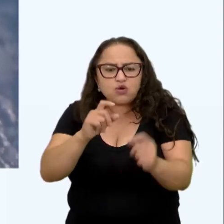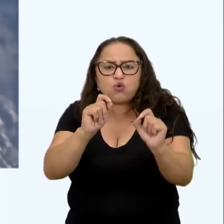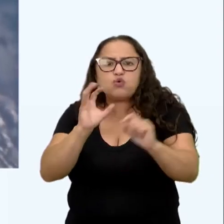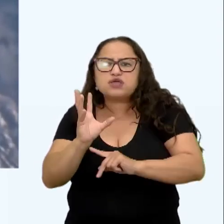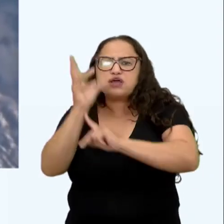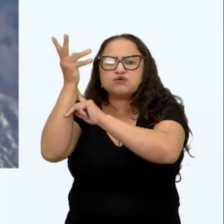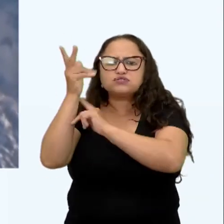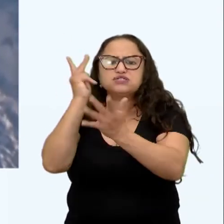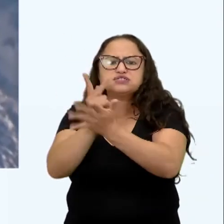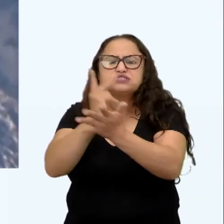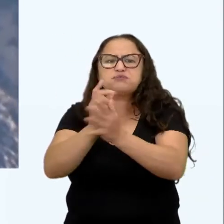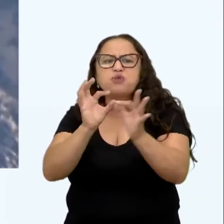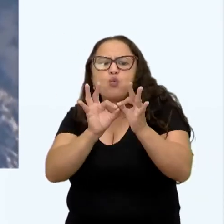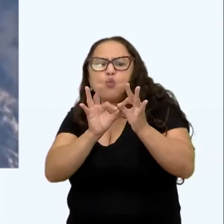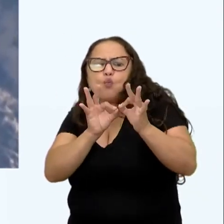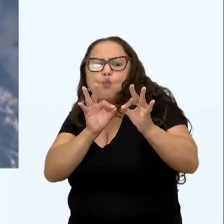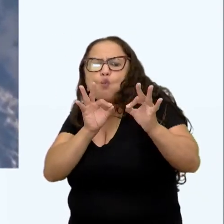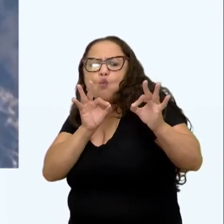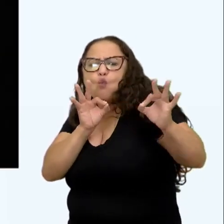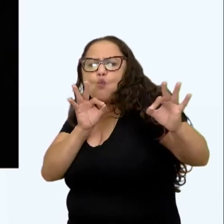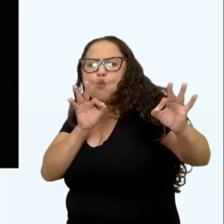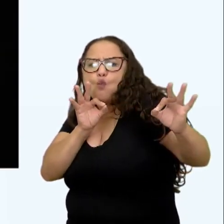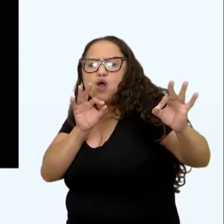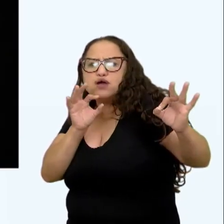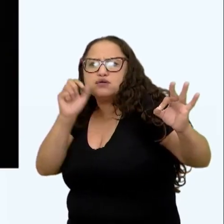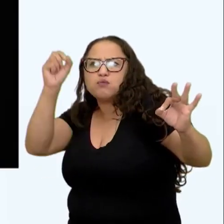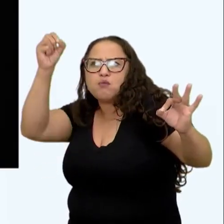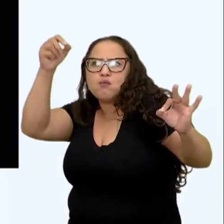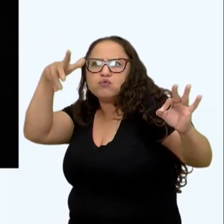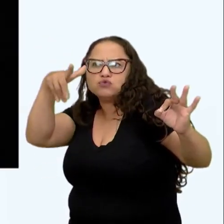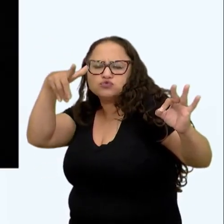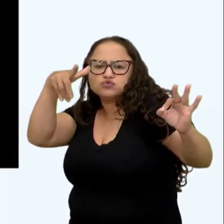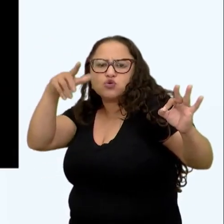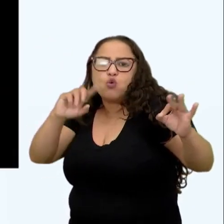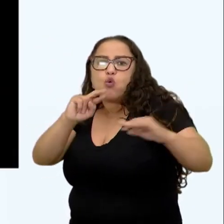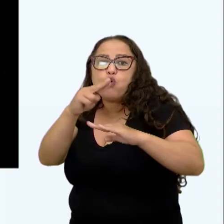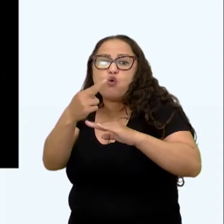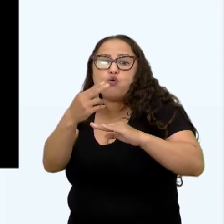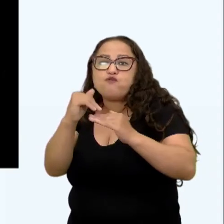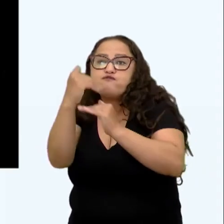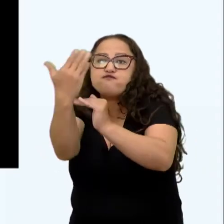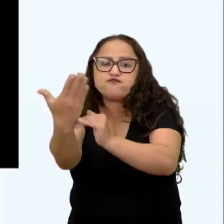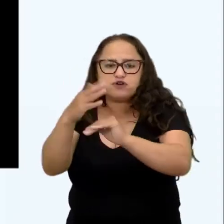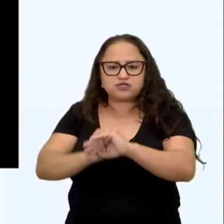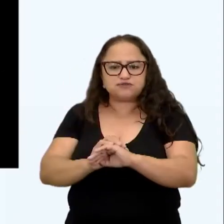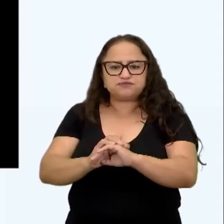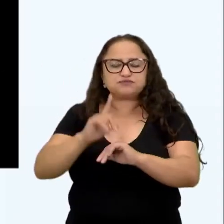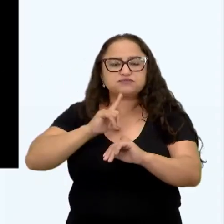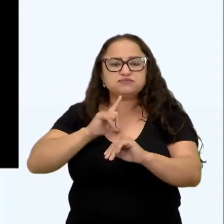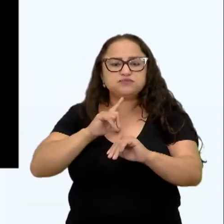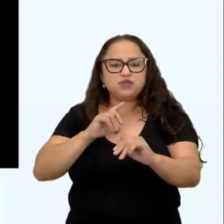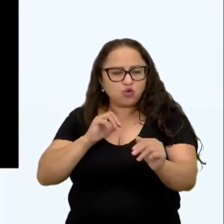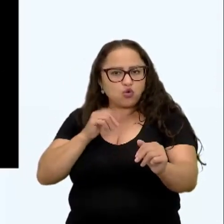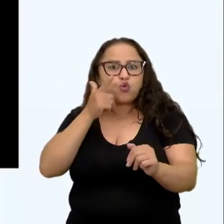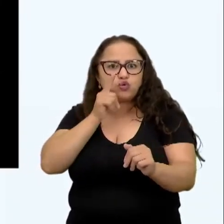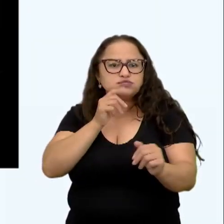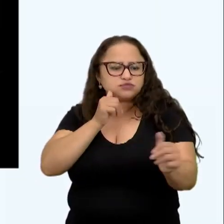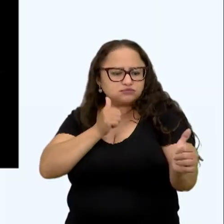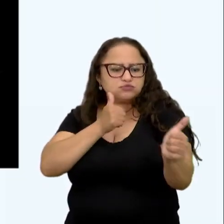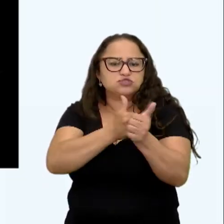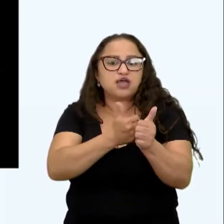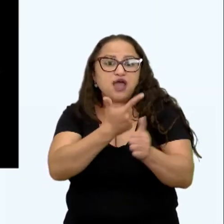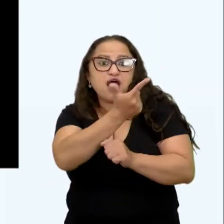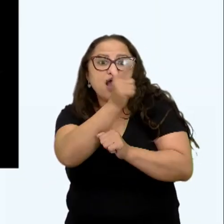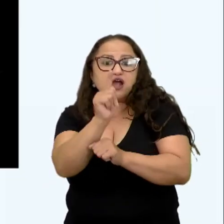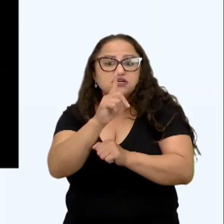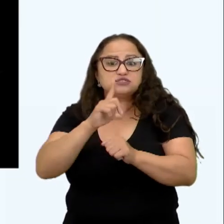aqueles que estão em pontos distantes do sistema solar ou até mesmo fora dele? A maior distância que um satélite pode chegar antes de